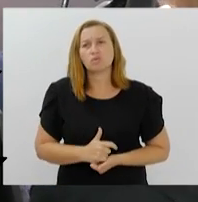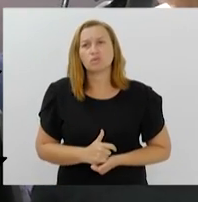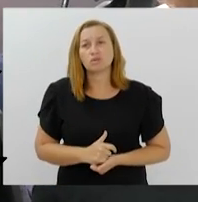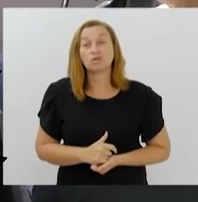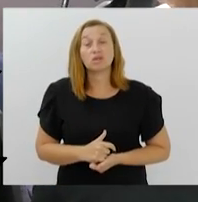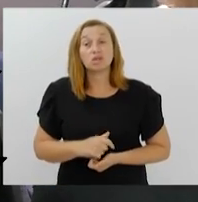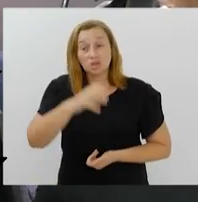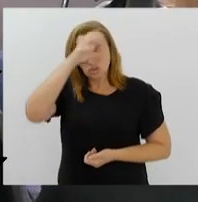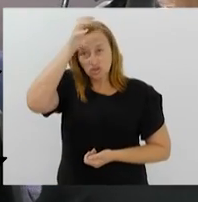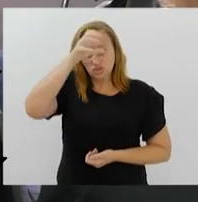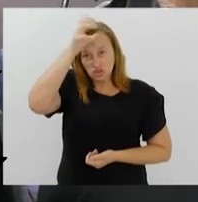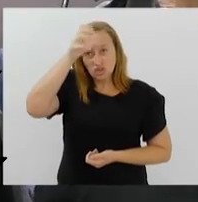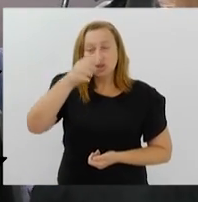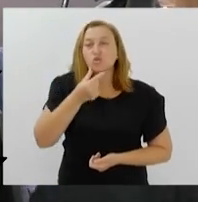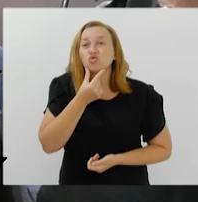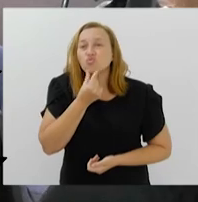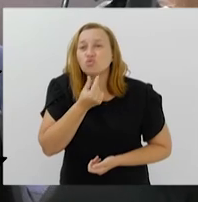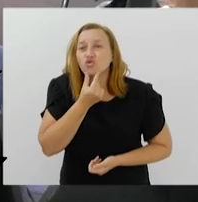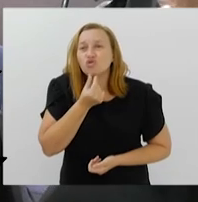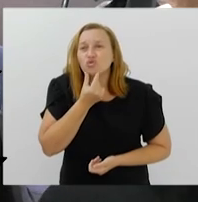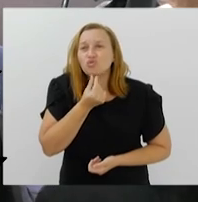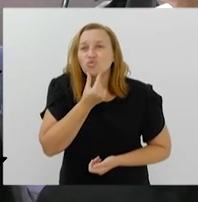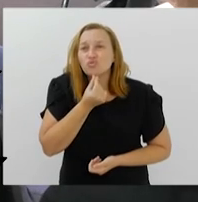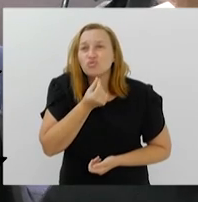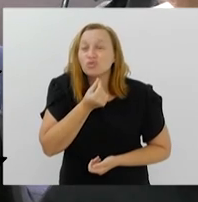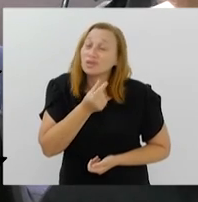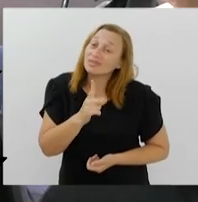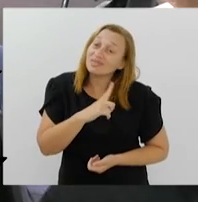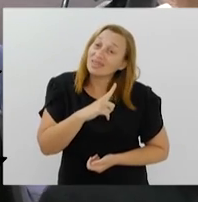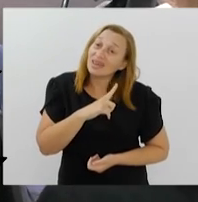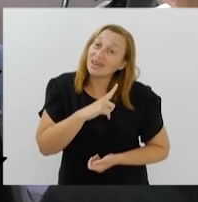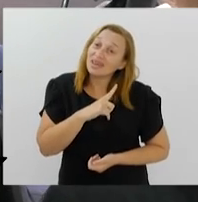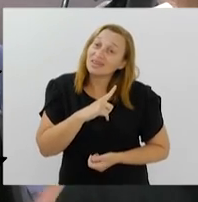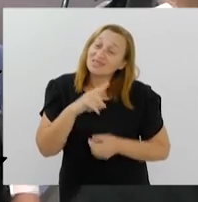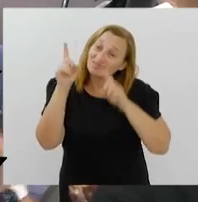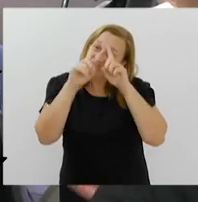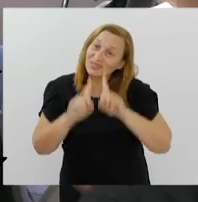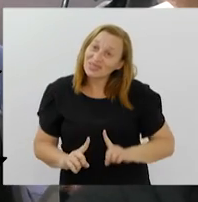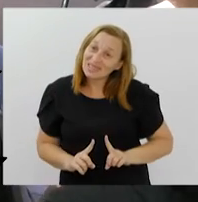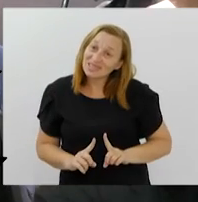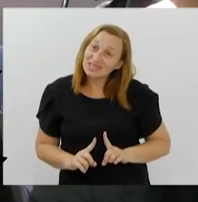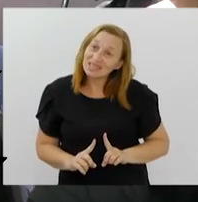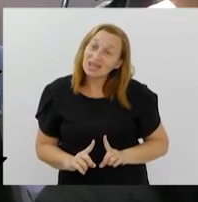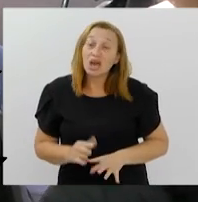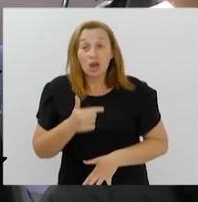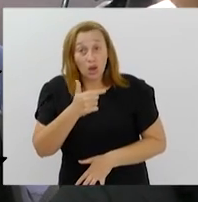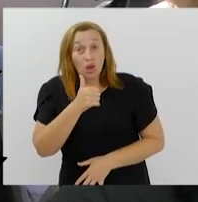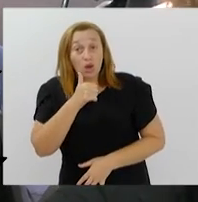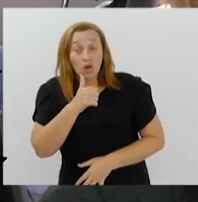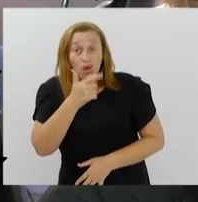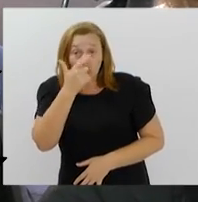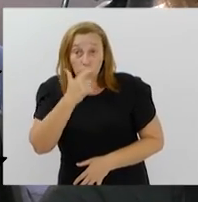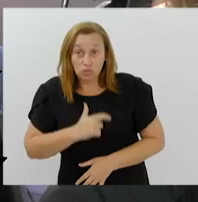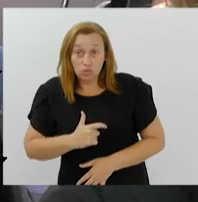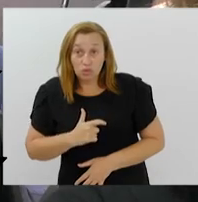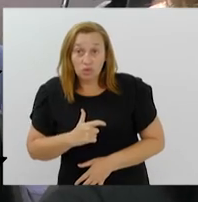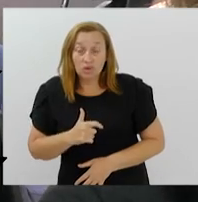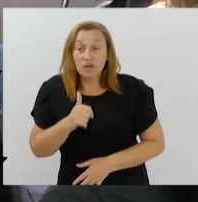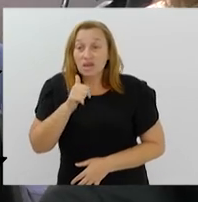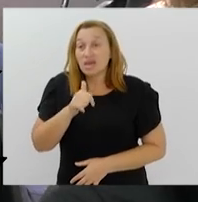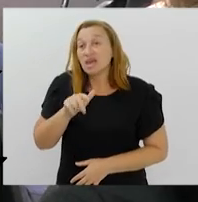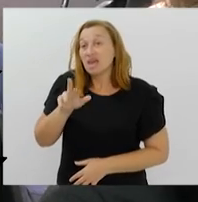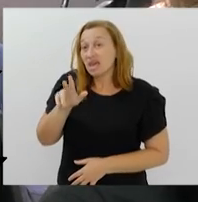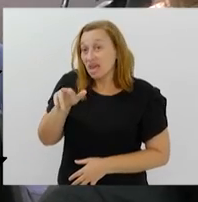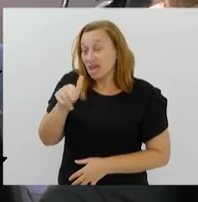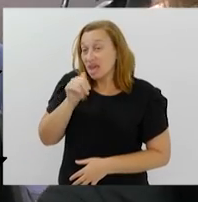sou tia de um menino que tem deficiência Eu sou irmã de um deficiente